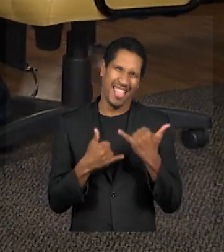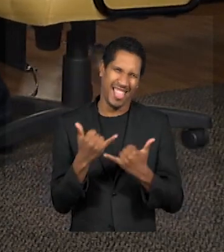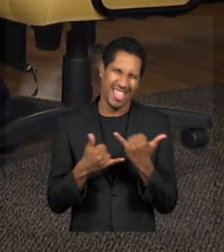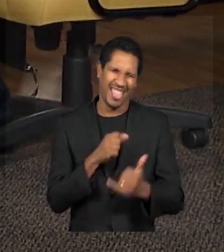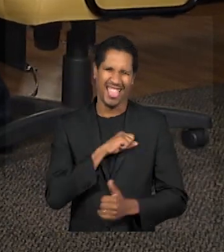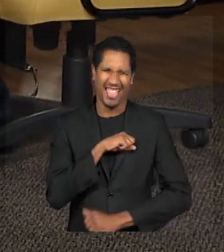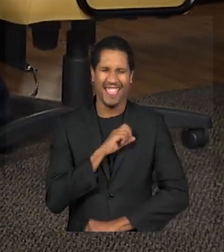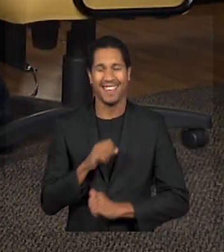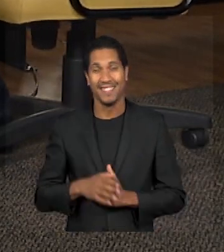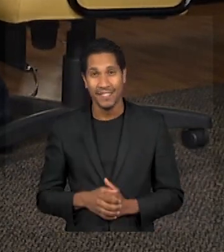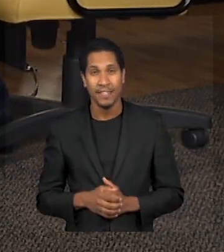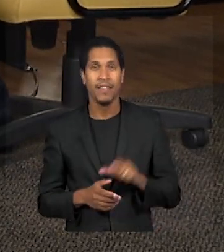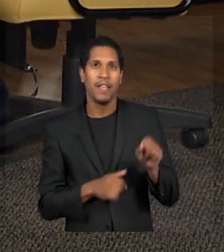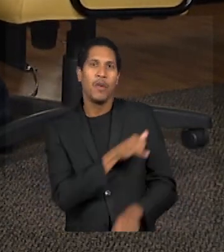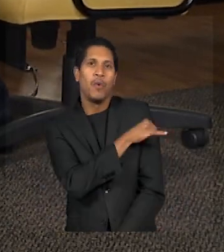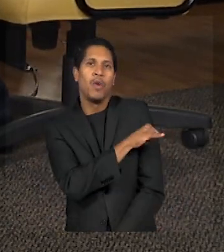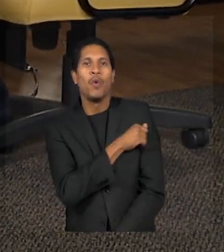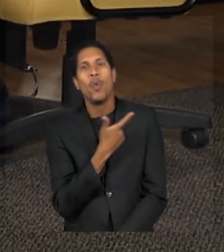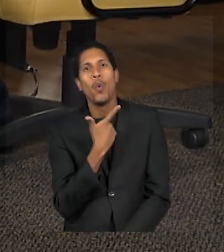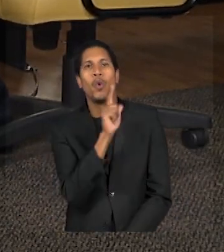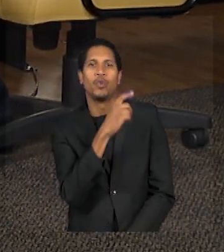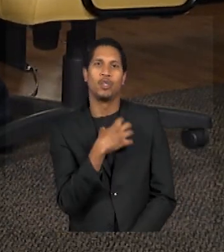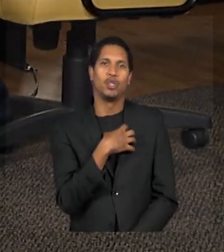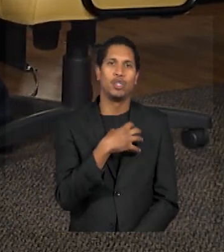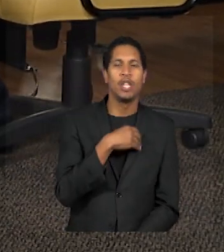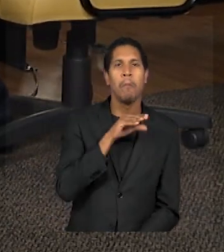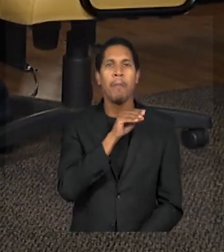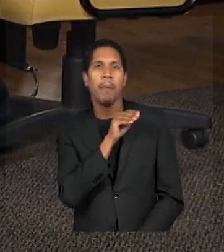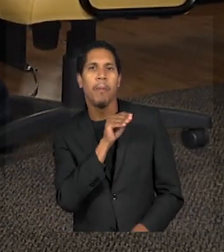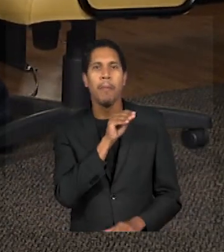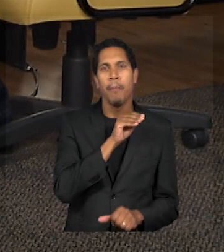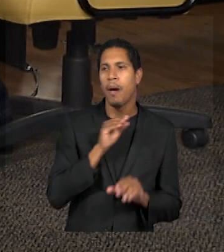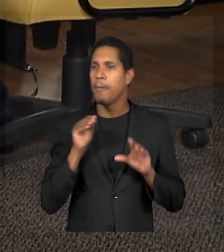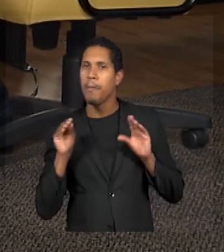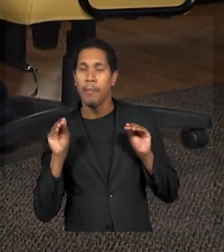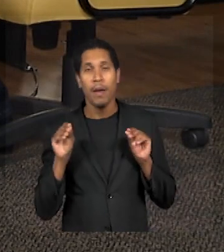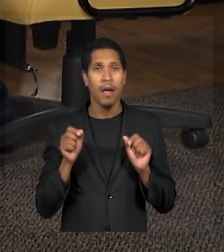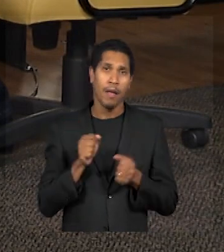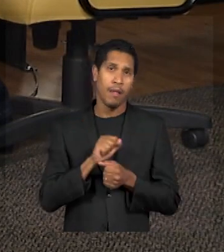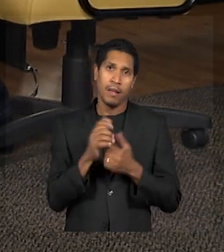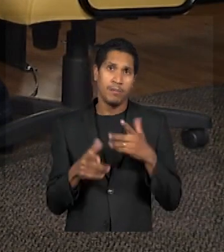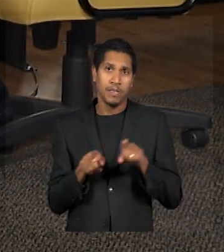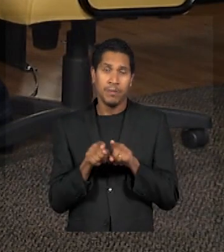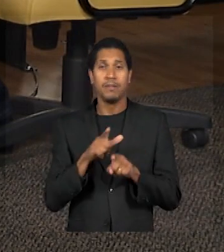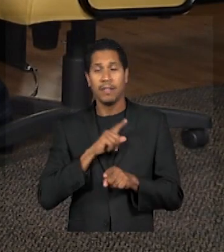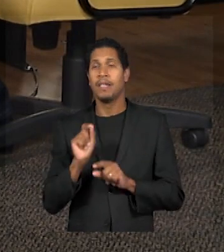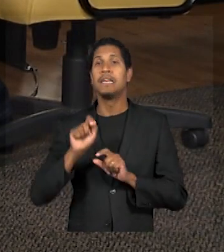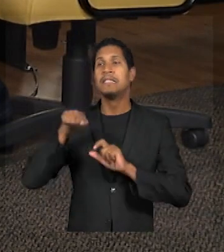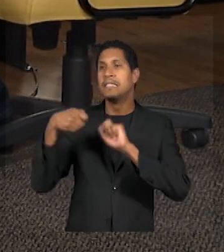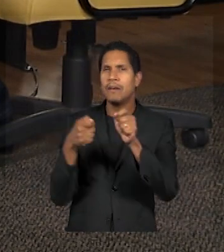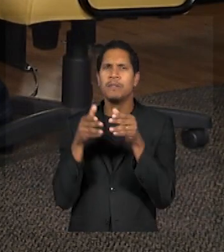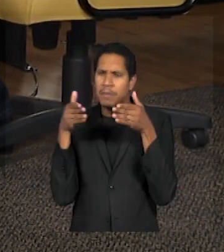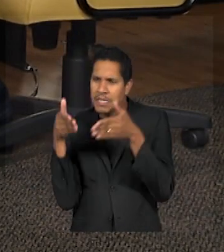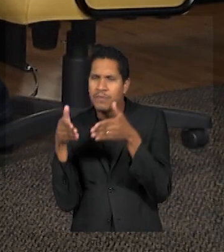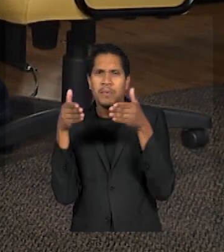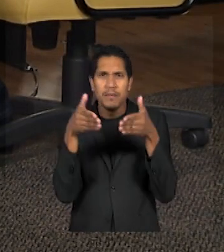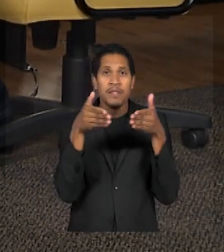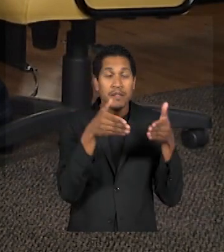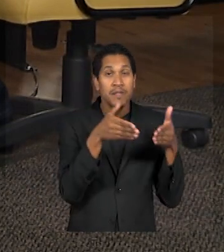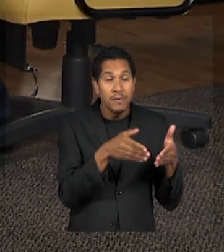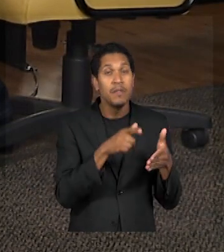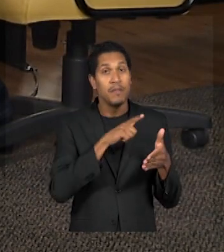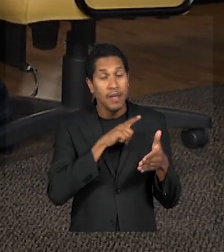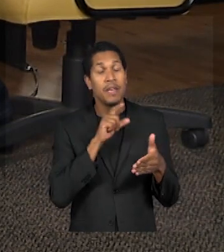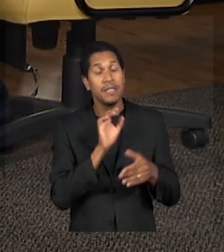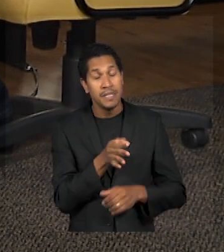obviamente. E o carioca fala de uma outra maneira, e as pessoas... A Libras também. Nós temos sinais muito específicos,